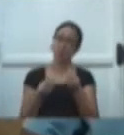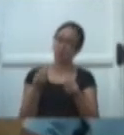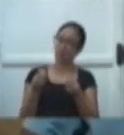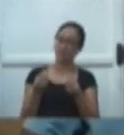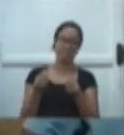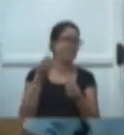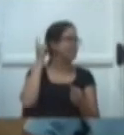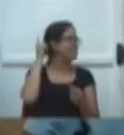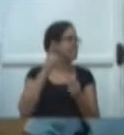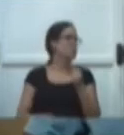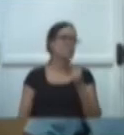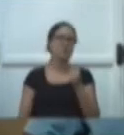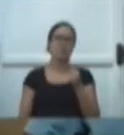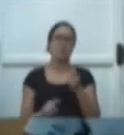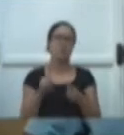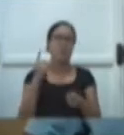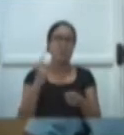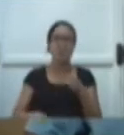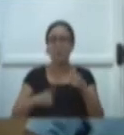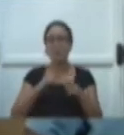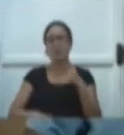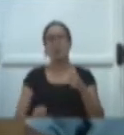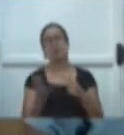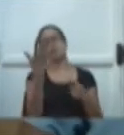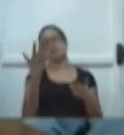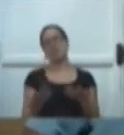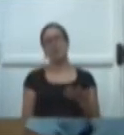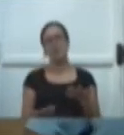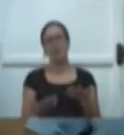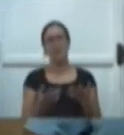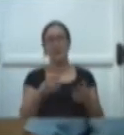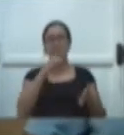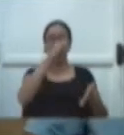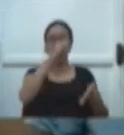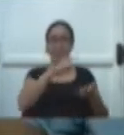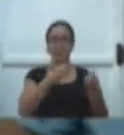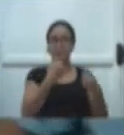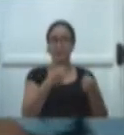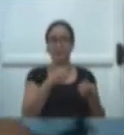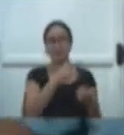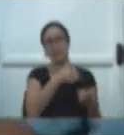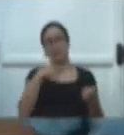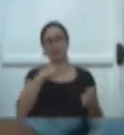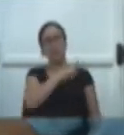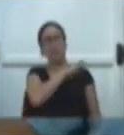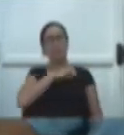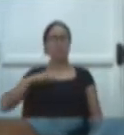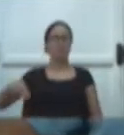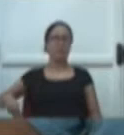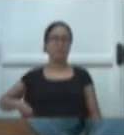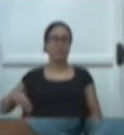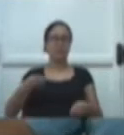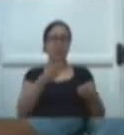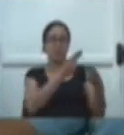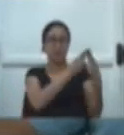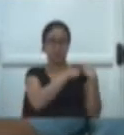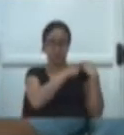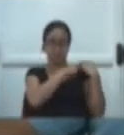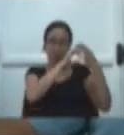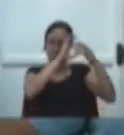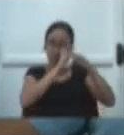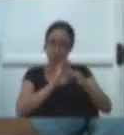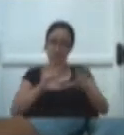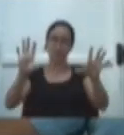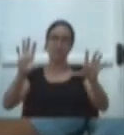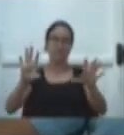não existe em protocolo, não existe autorização do Ministério da Saúde, não existe autorização dos